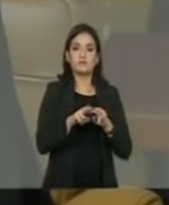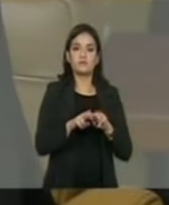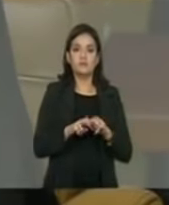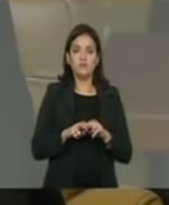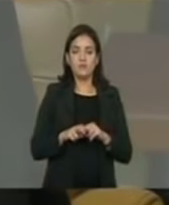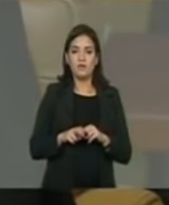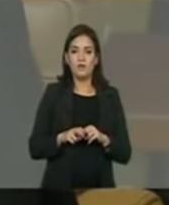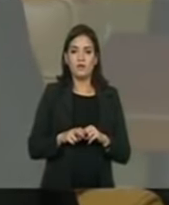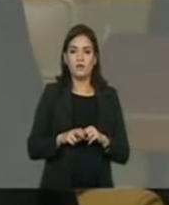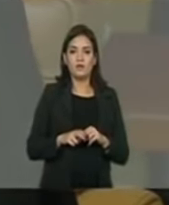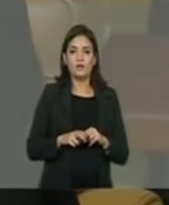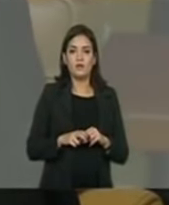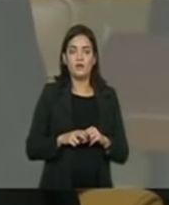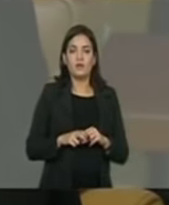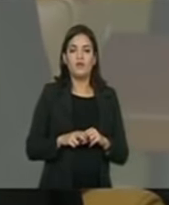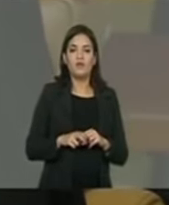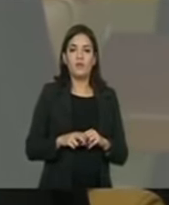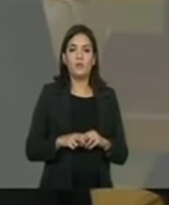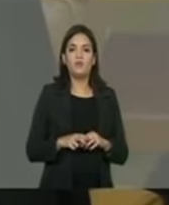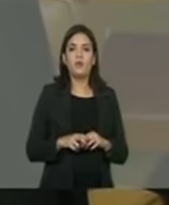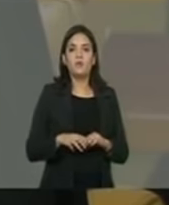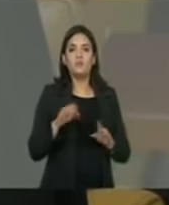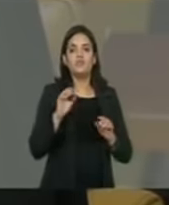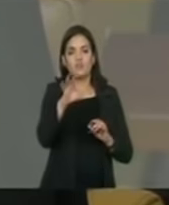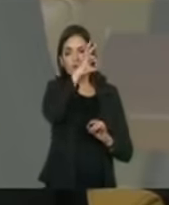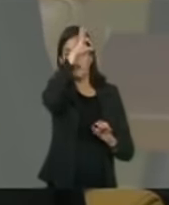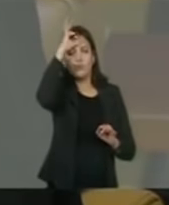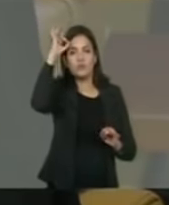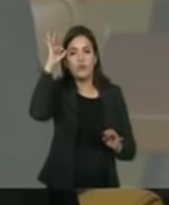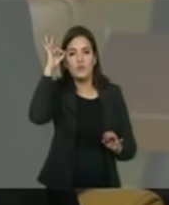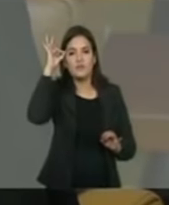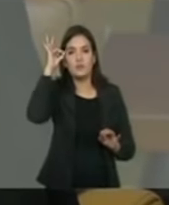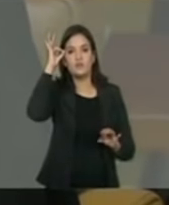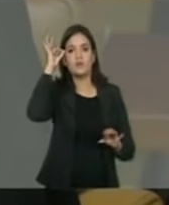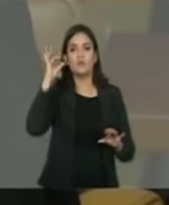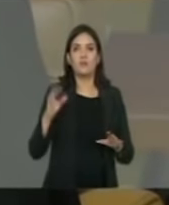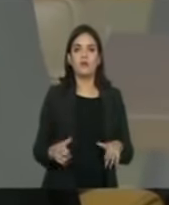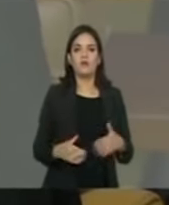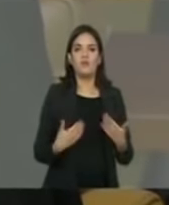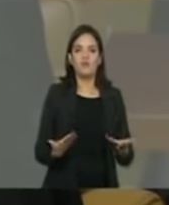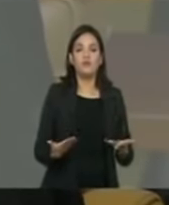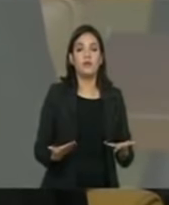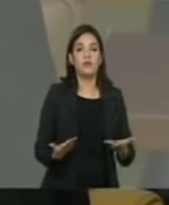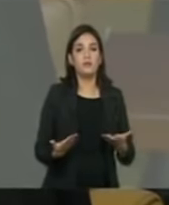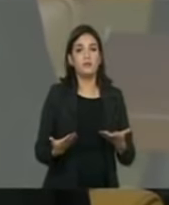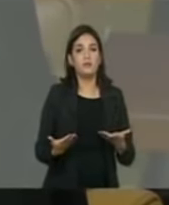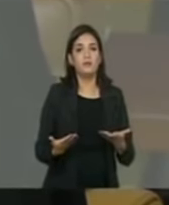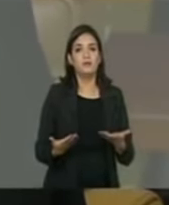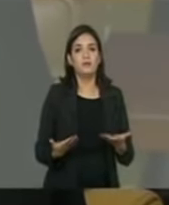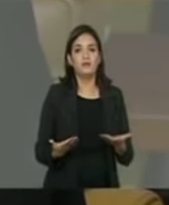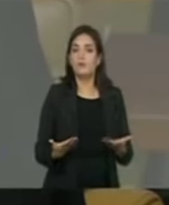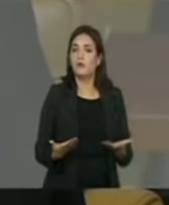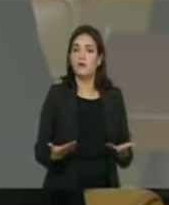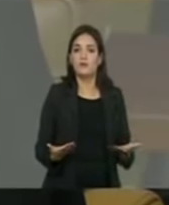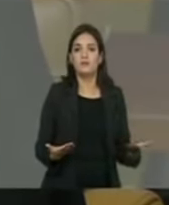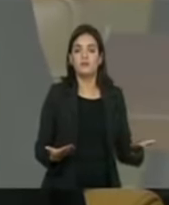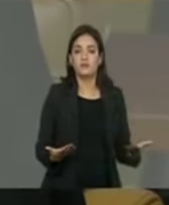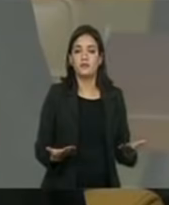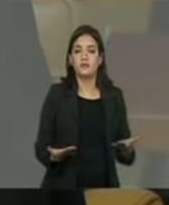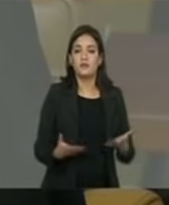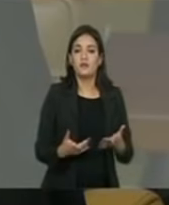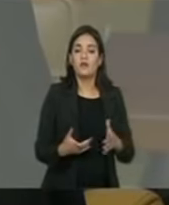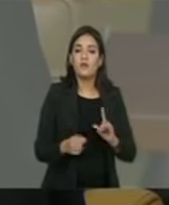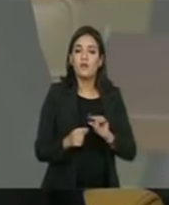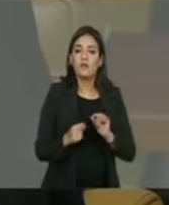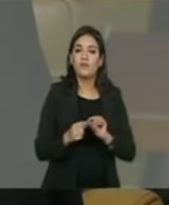inocência enquanto limitação constitucional o poder do estado faz recair sobre o logo